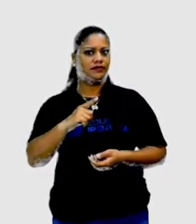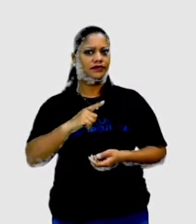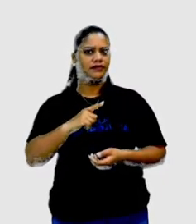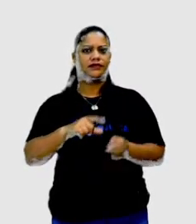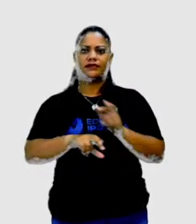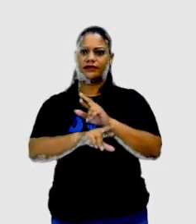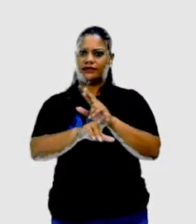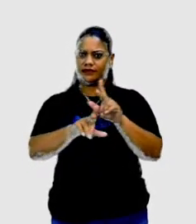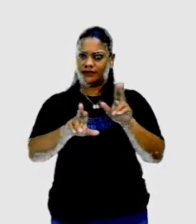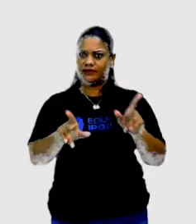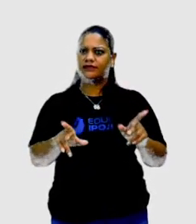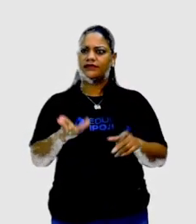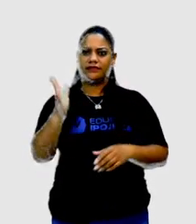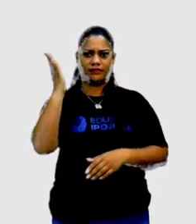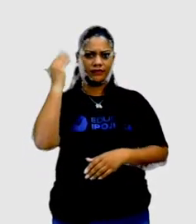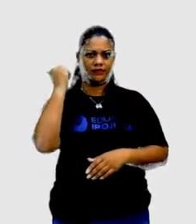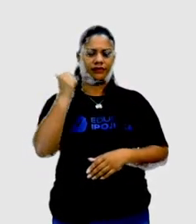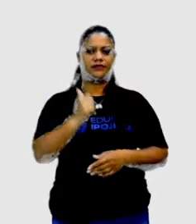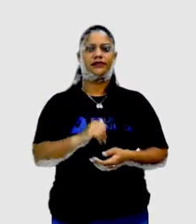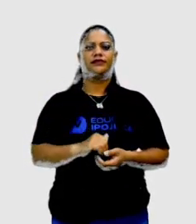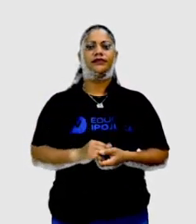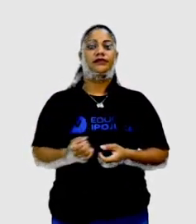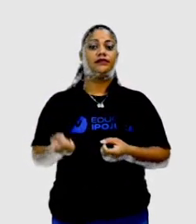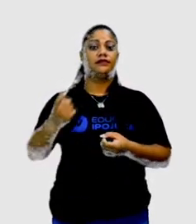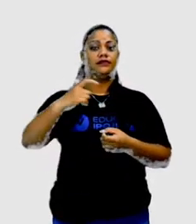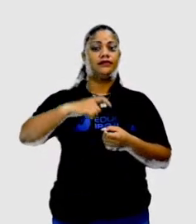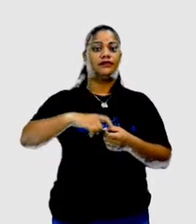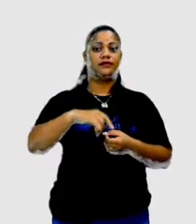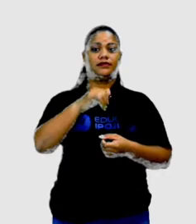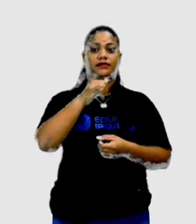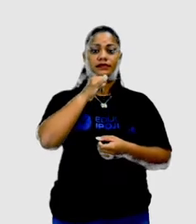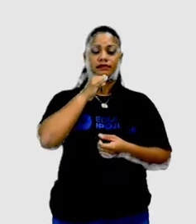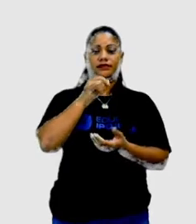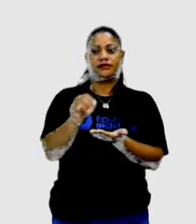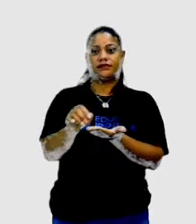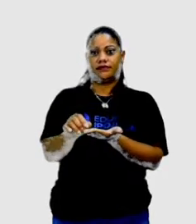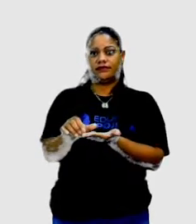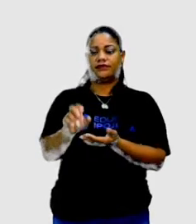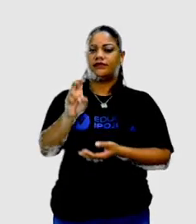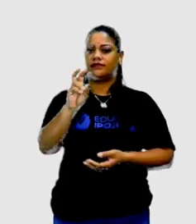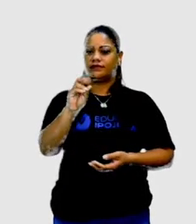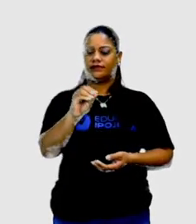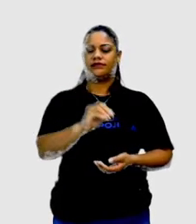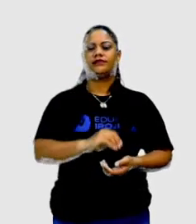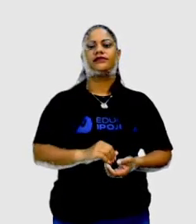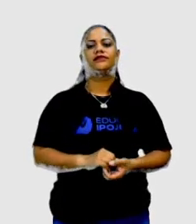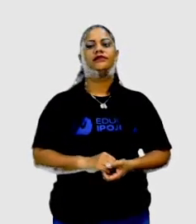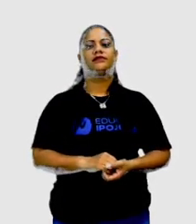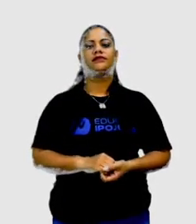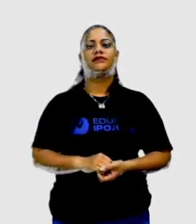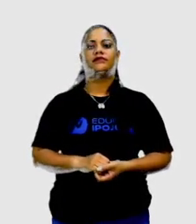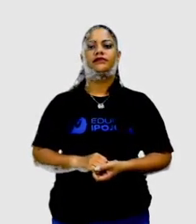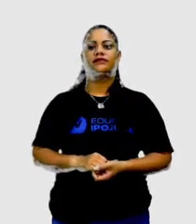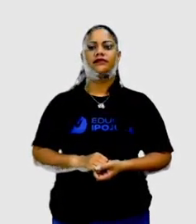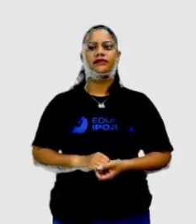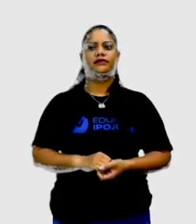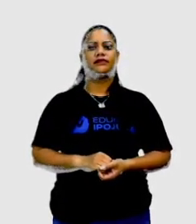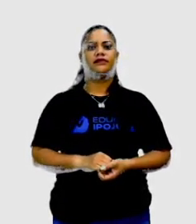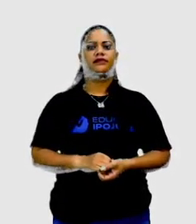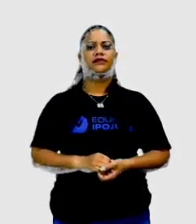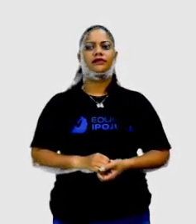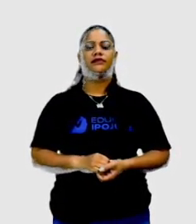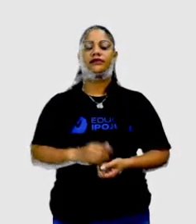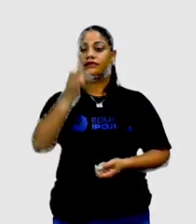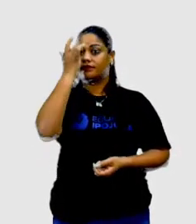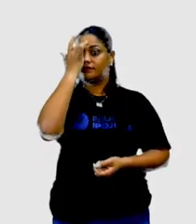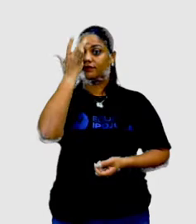outras formas de descobrir, tá bom? Vamos voltar aqui para o exemplo das 50 bolinhas. Pois é. Como seriam